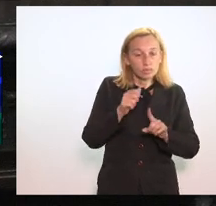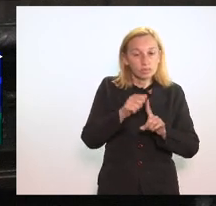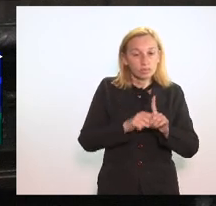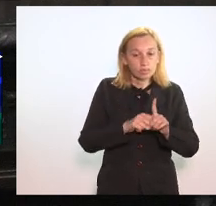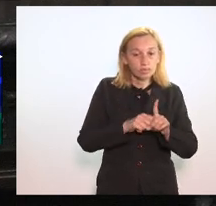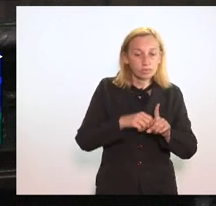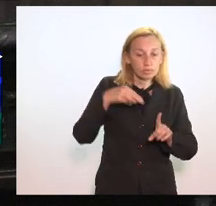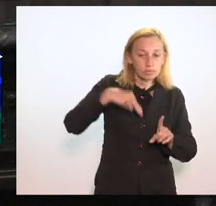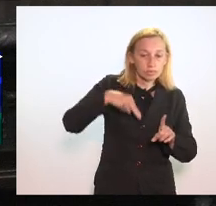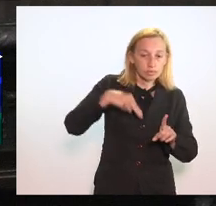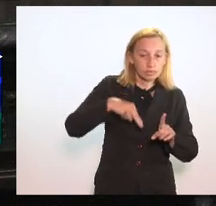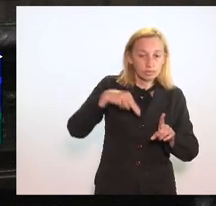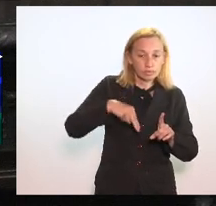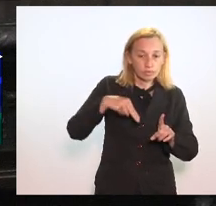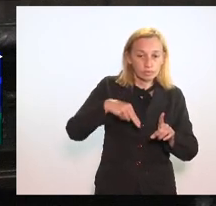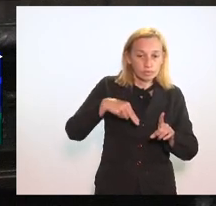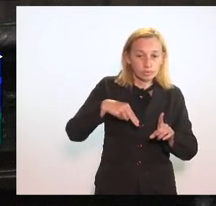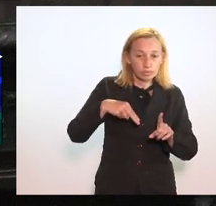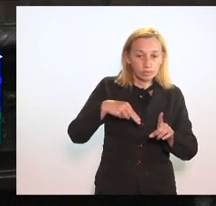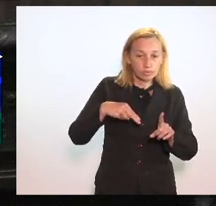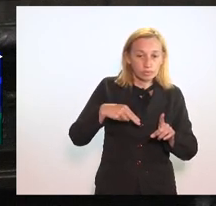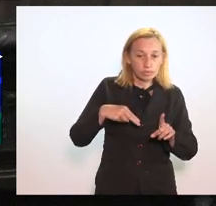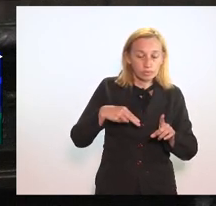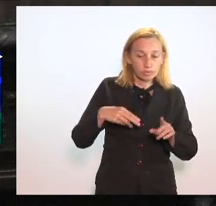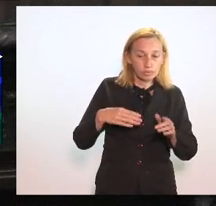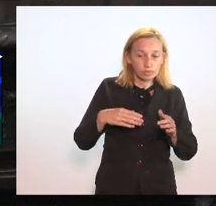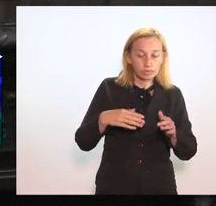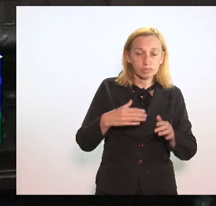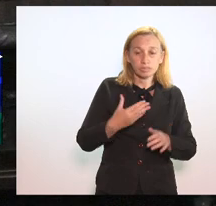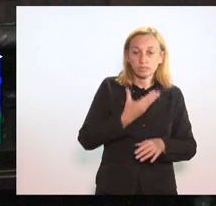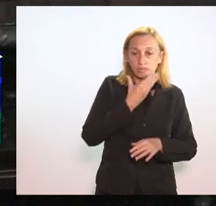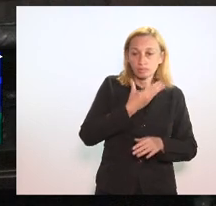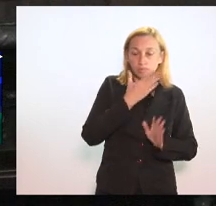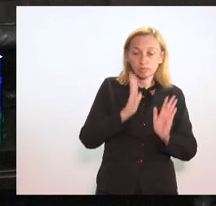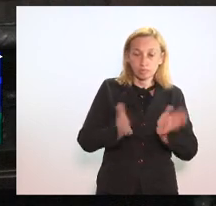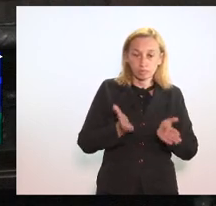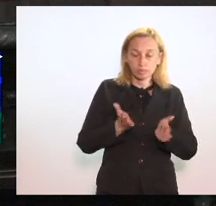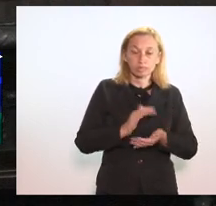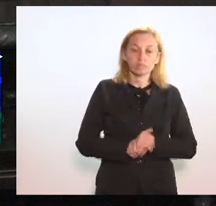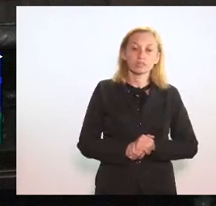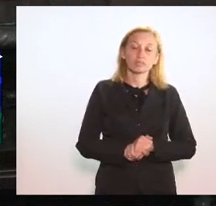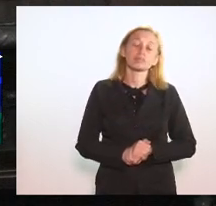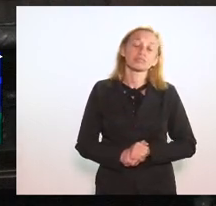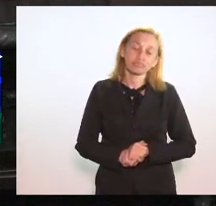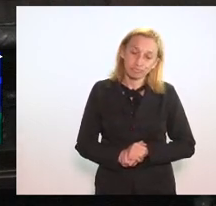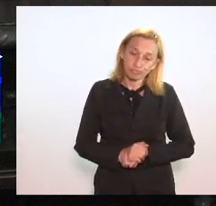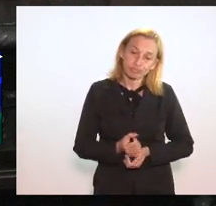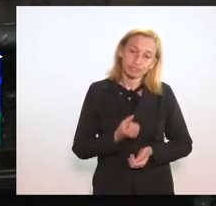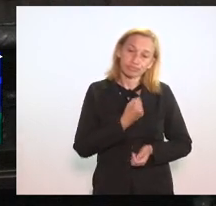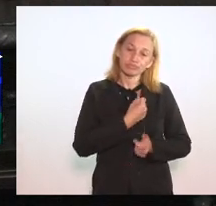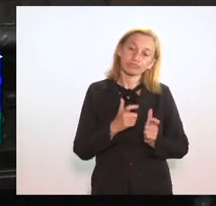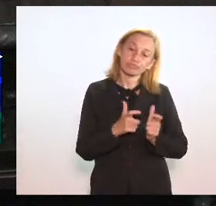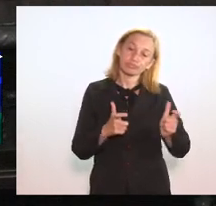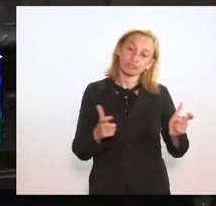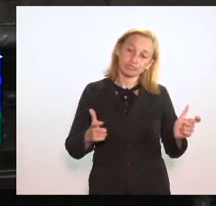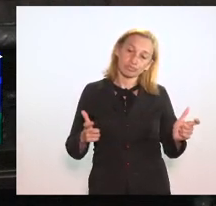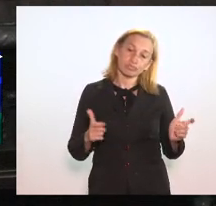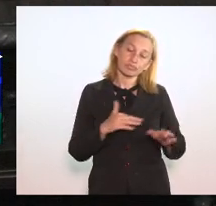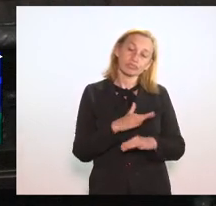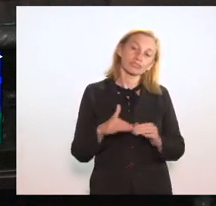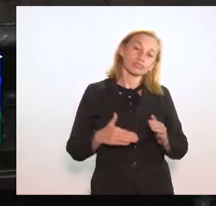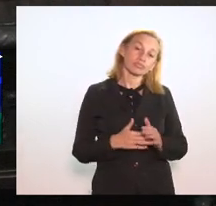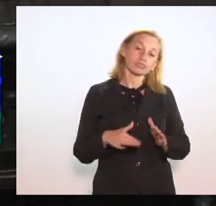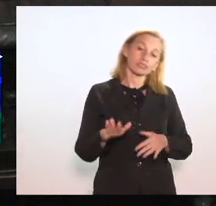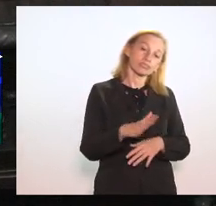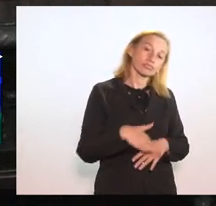novembro início do mês é de dezembro e agora essa tua cresce e todas as